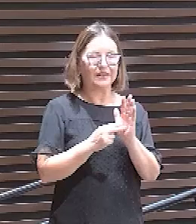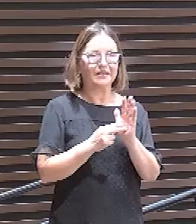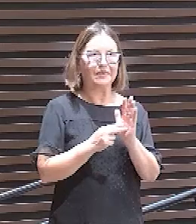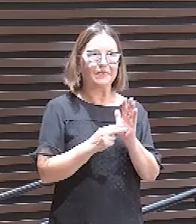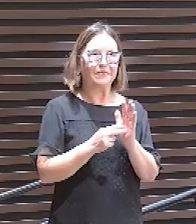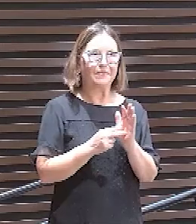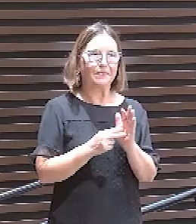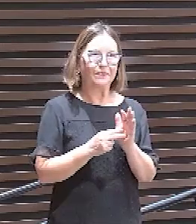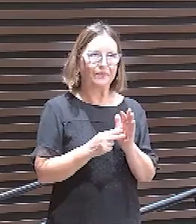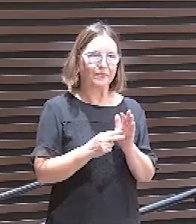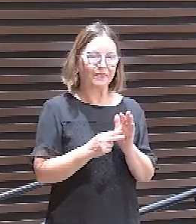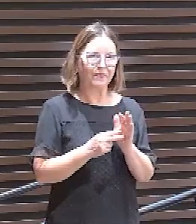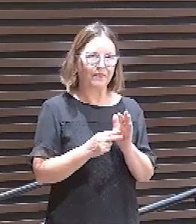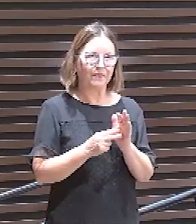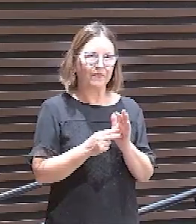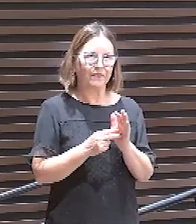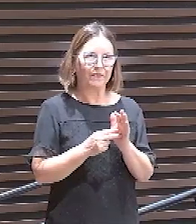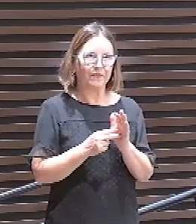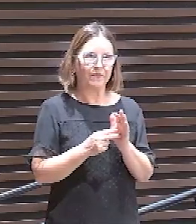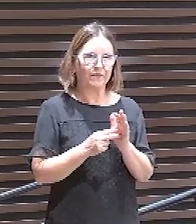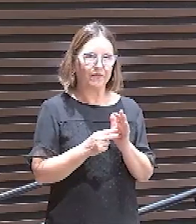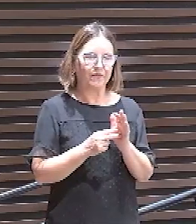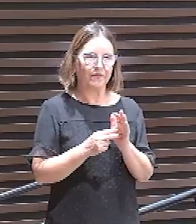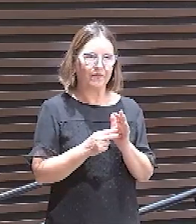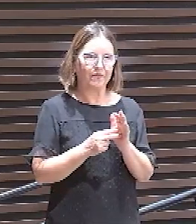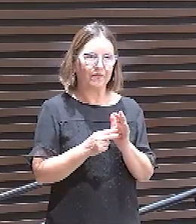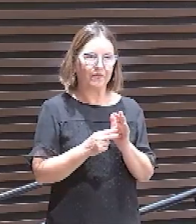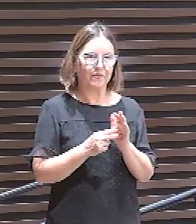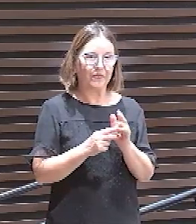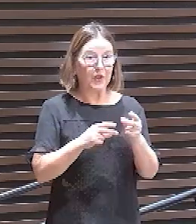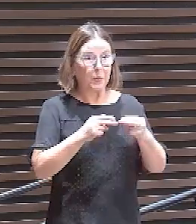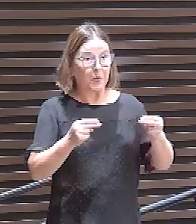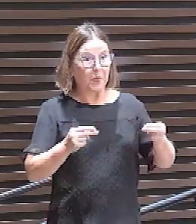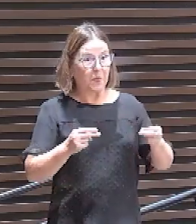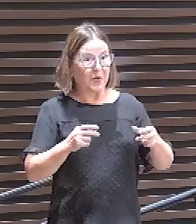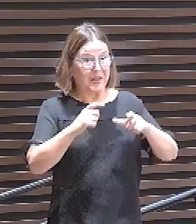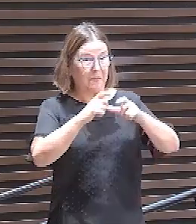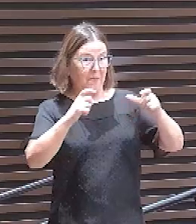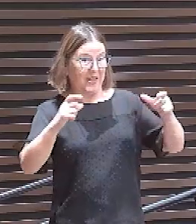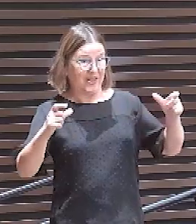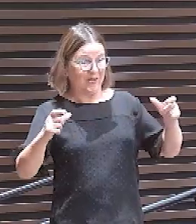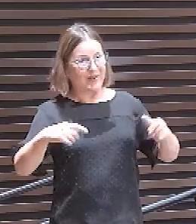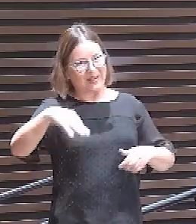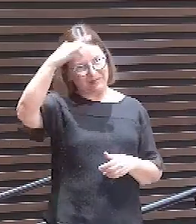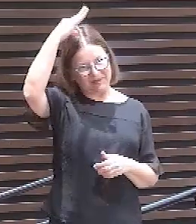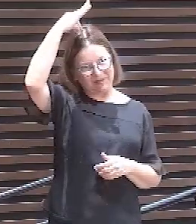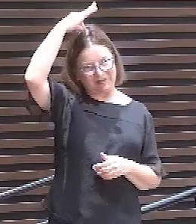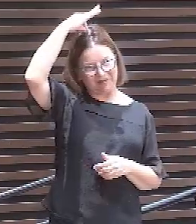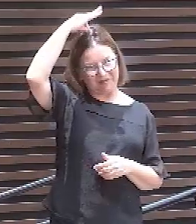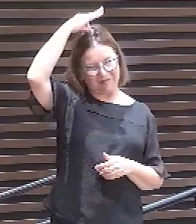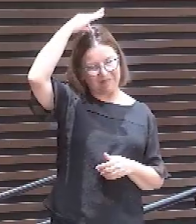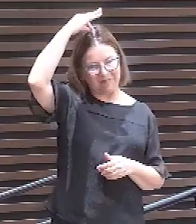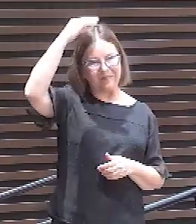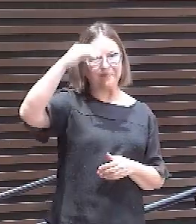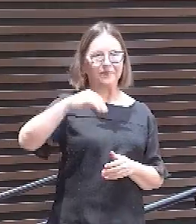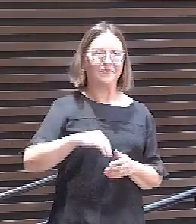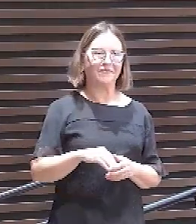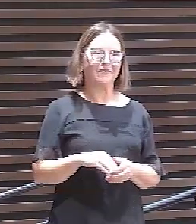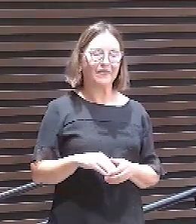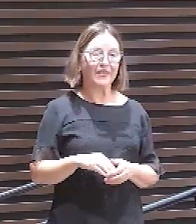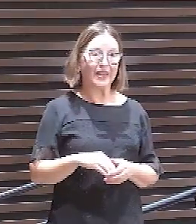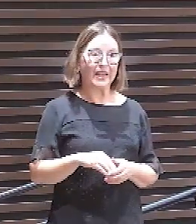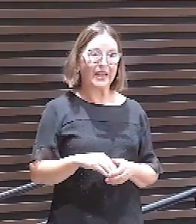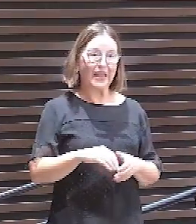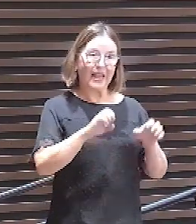inicialmente, para alguma coisa maior, mais espiritual. Aqui, tanto